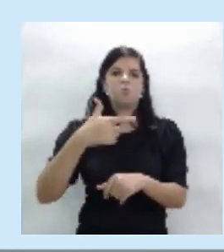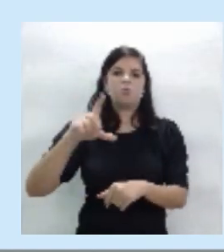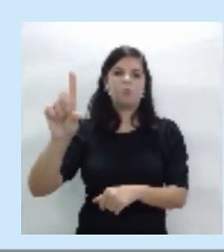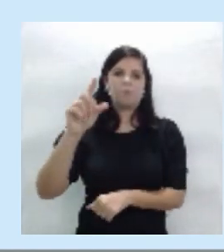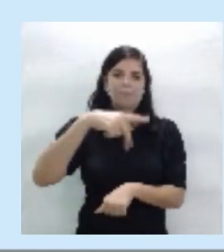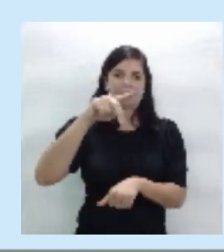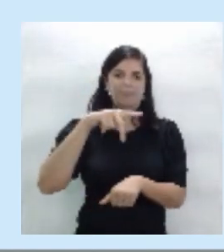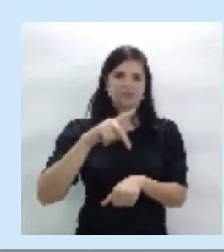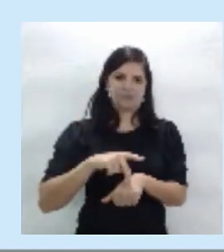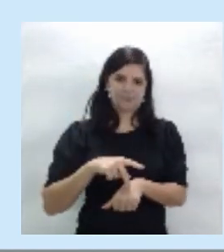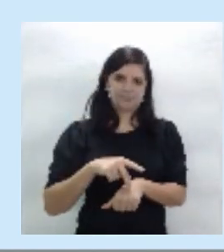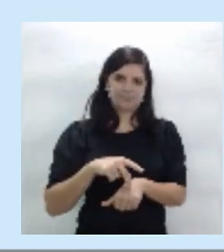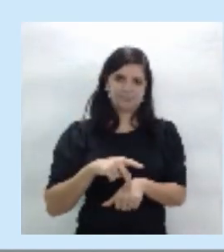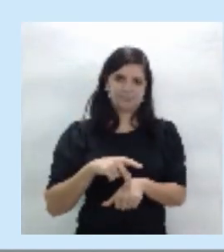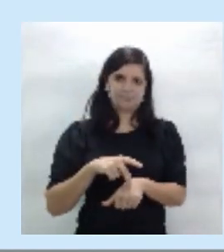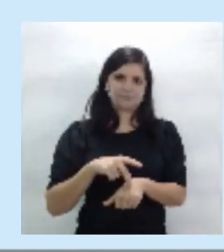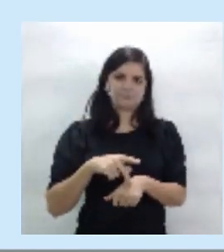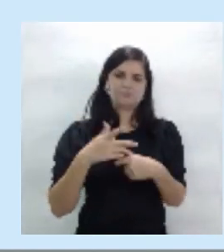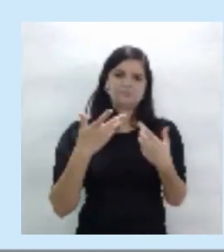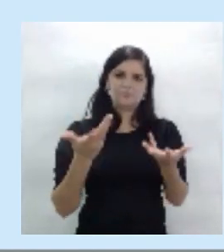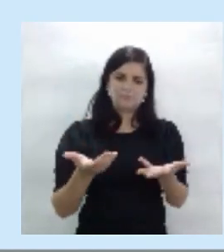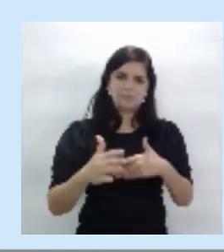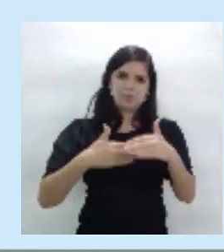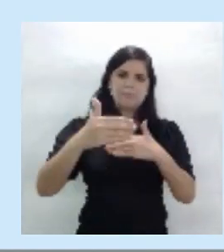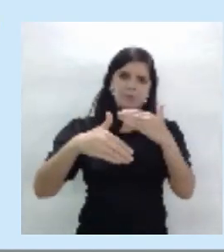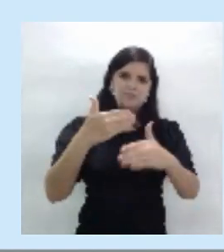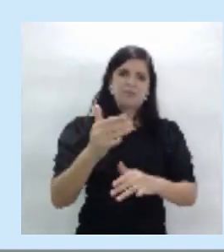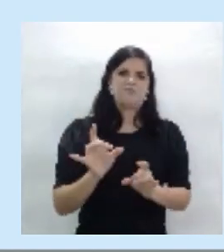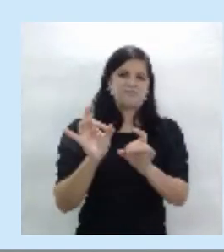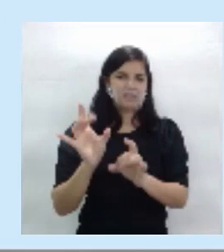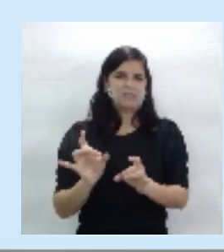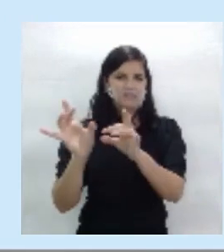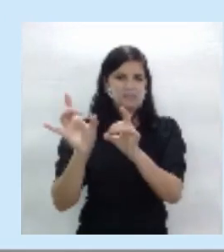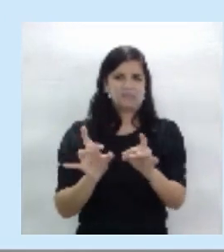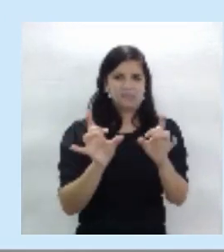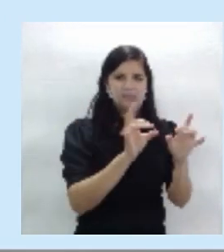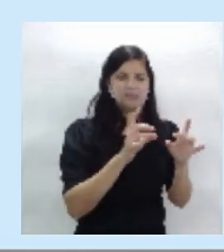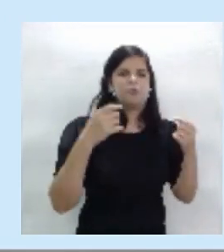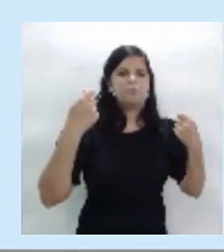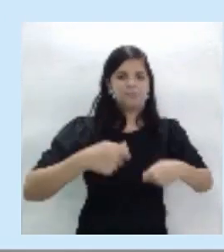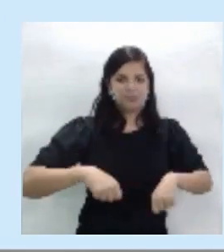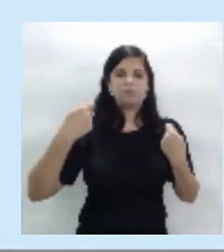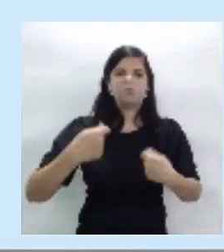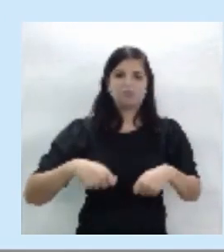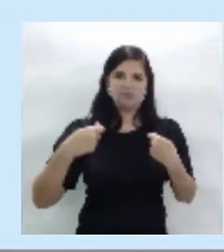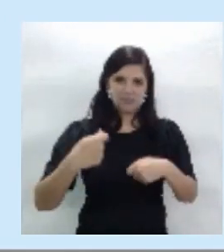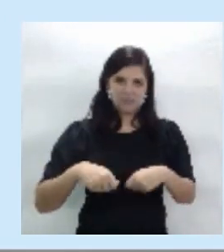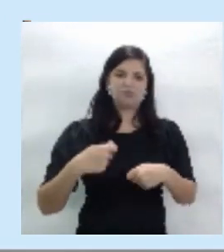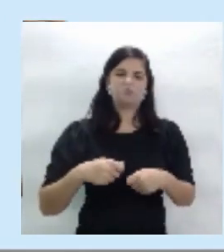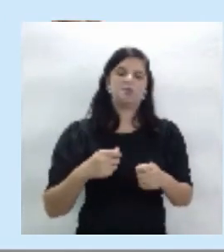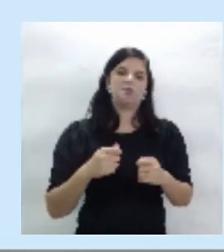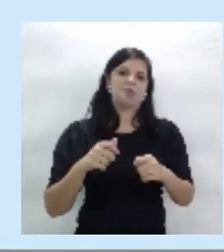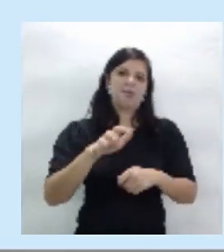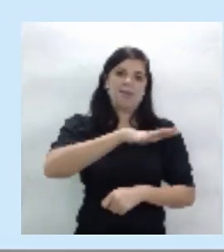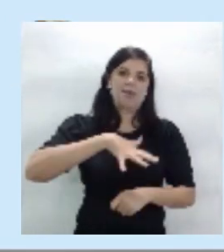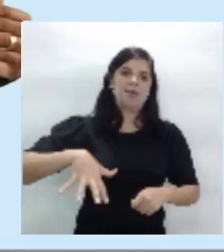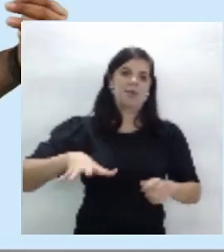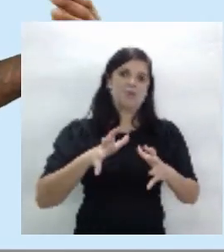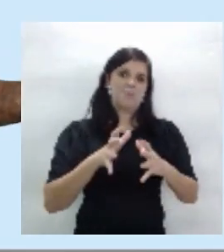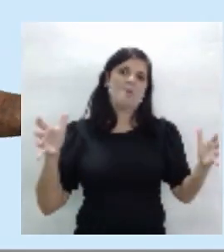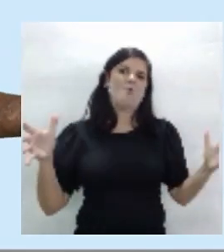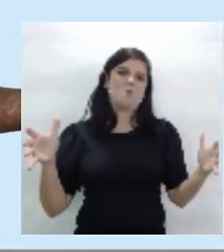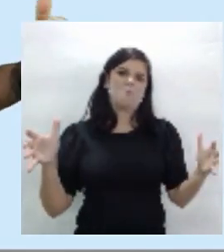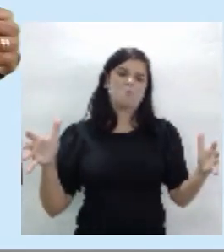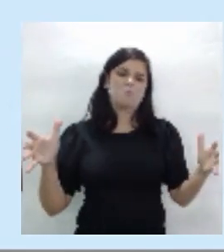vendidos a outros países, tá? E com esse processo de comércio, é preciso aí de mais áreas